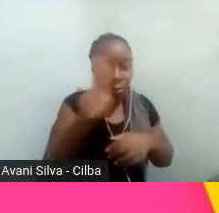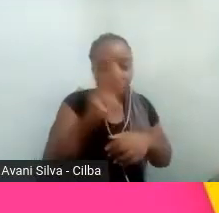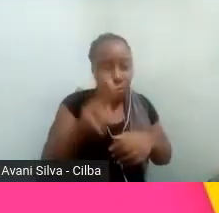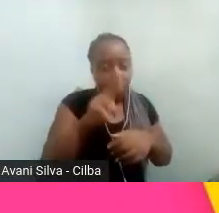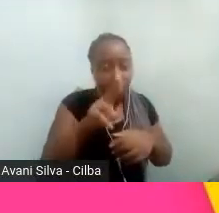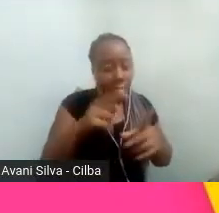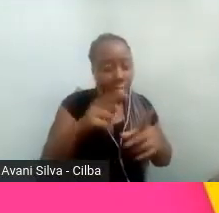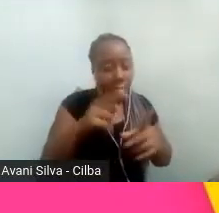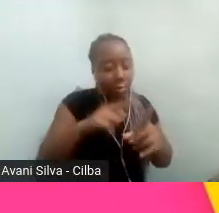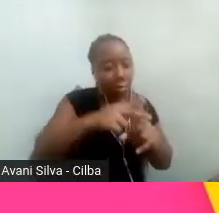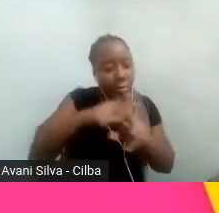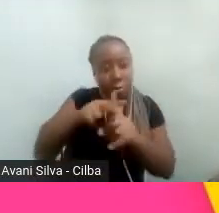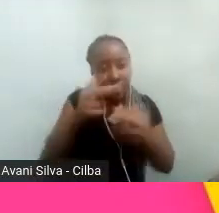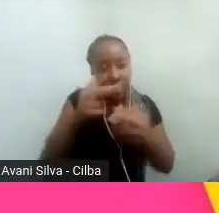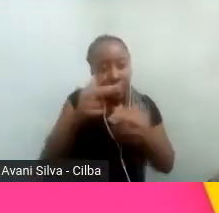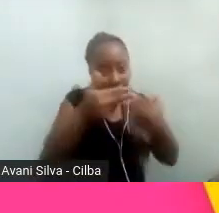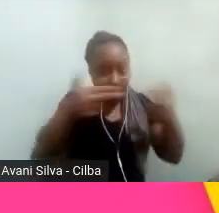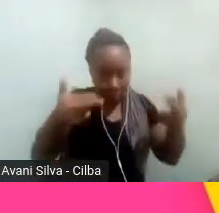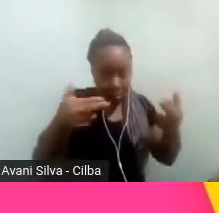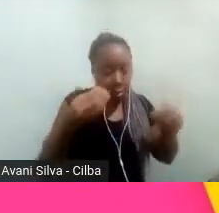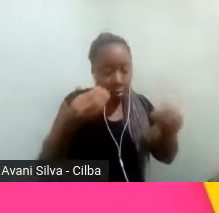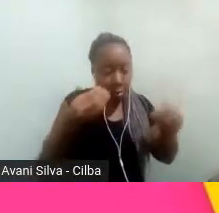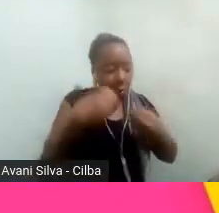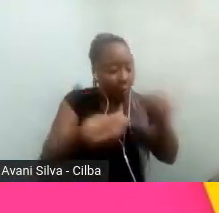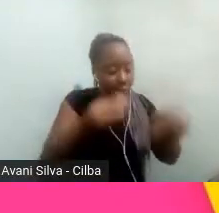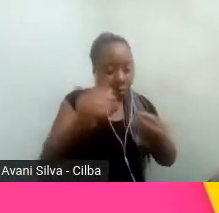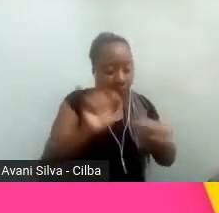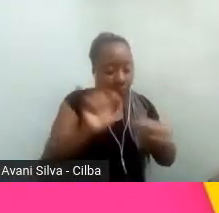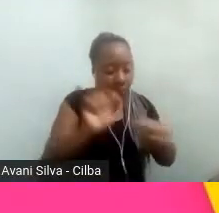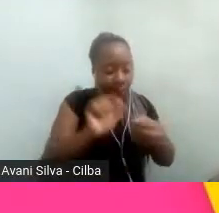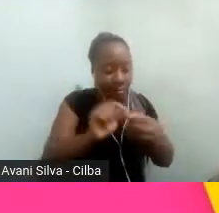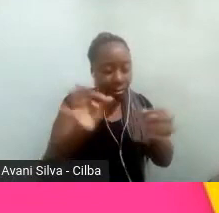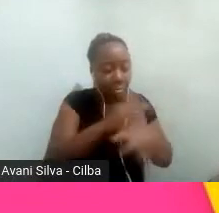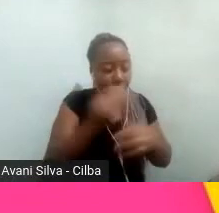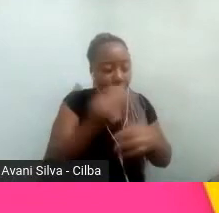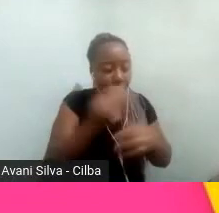para poder mostrar para vocês como que vai ficar isso.